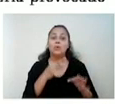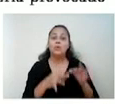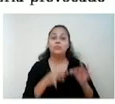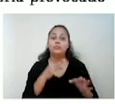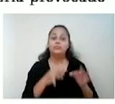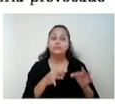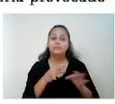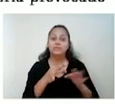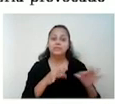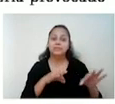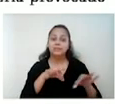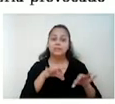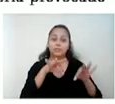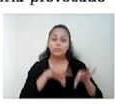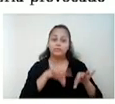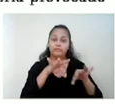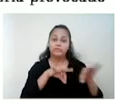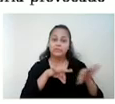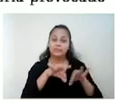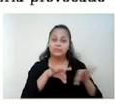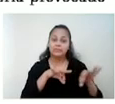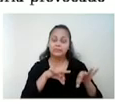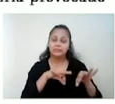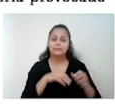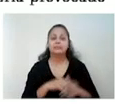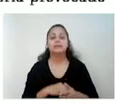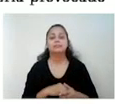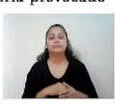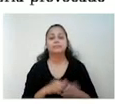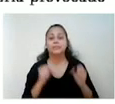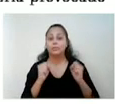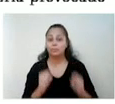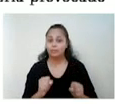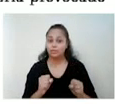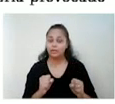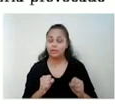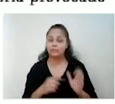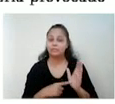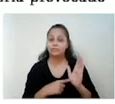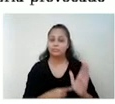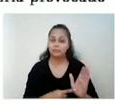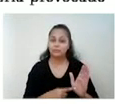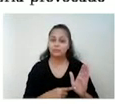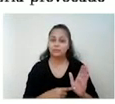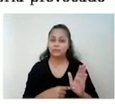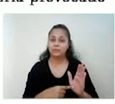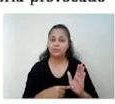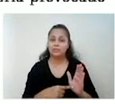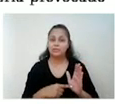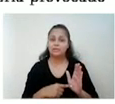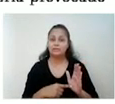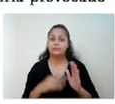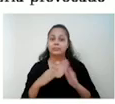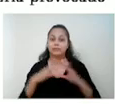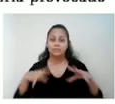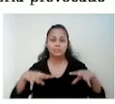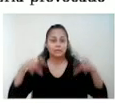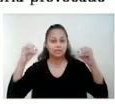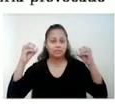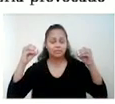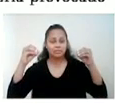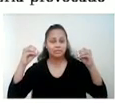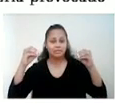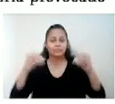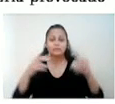Como semelhança, podemos apontar as muralhas dos castelos medievais. Concordam? São